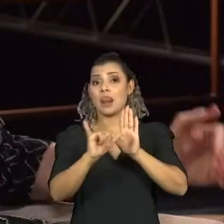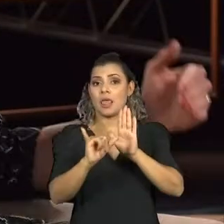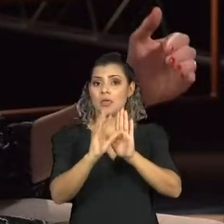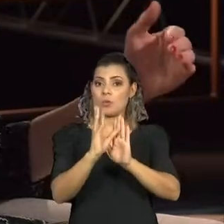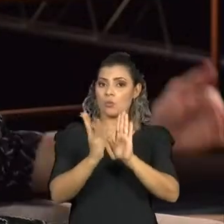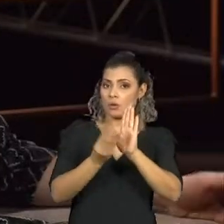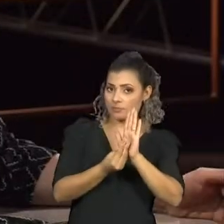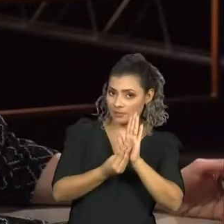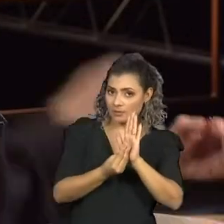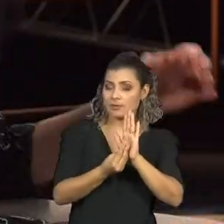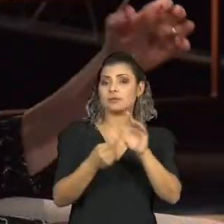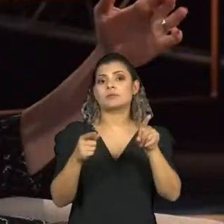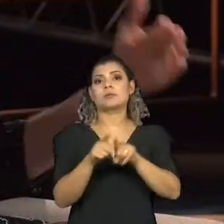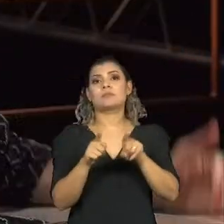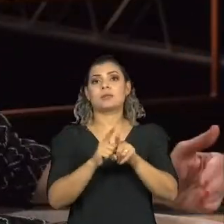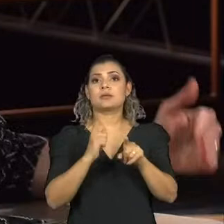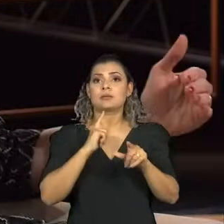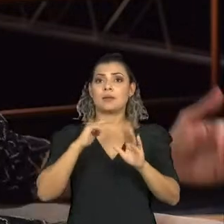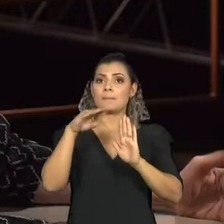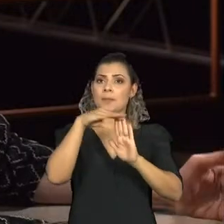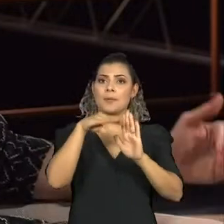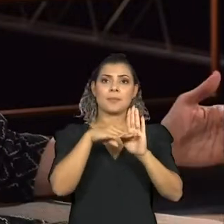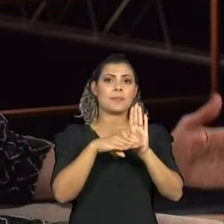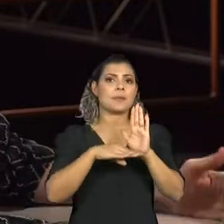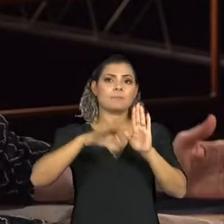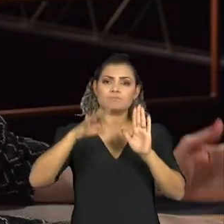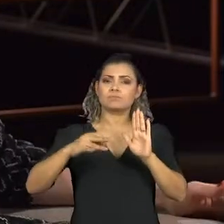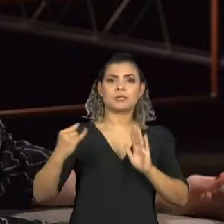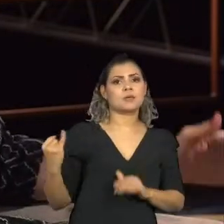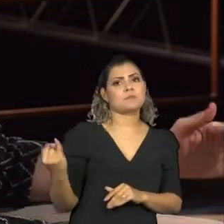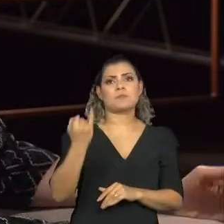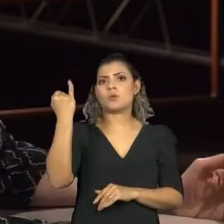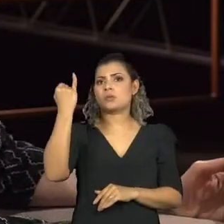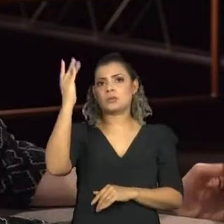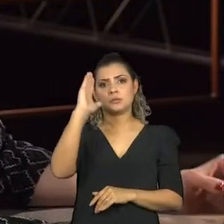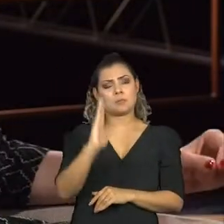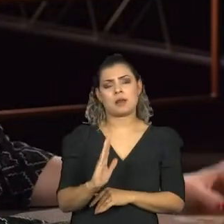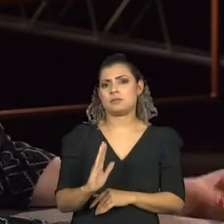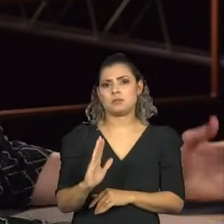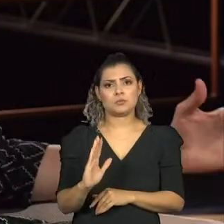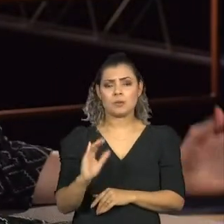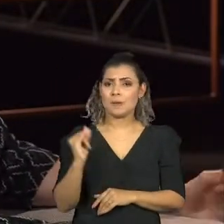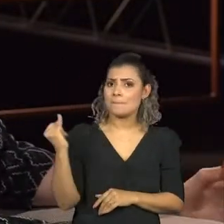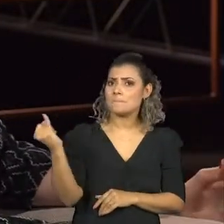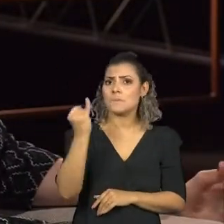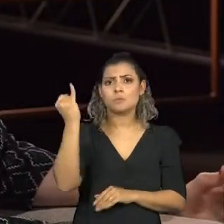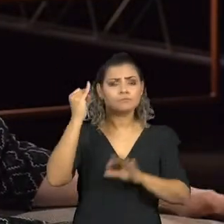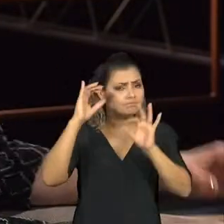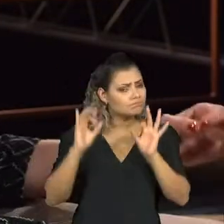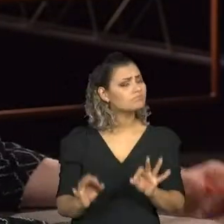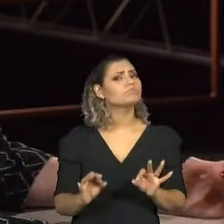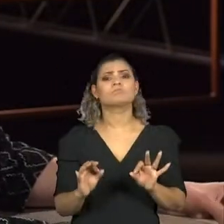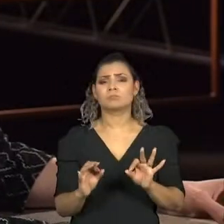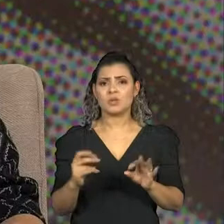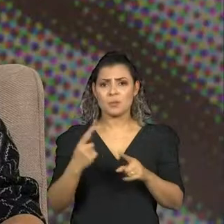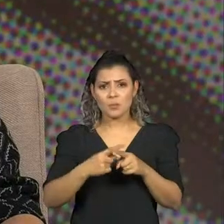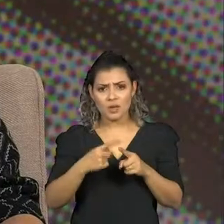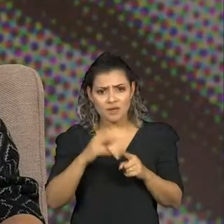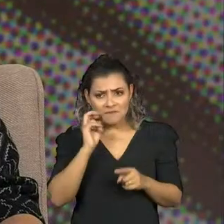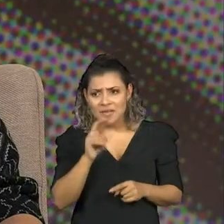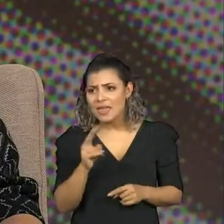Rouanet, a Lei do Audiovisual são coisas tremendamente importantes no nosso país. Não se iludam